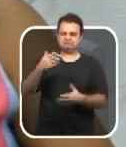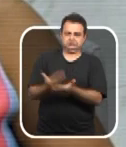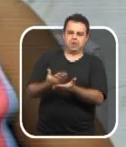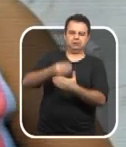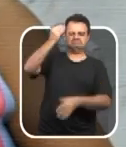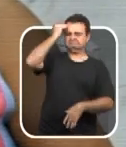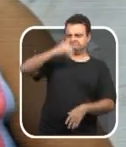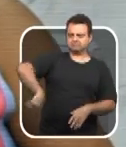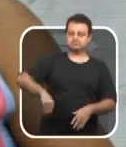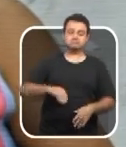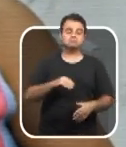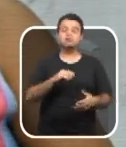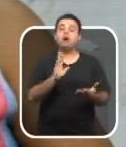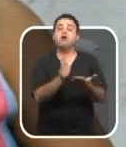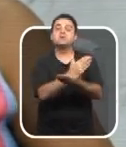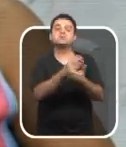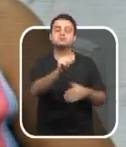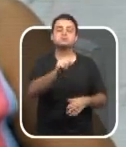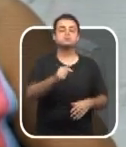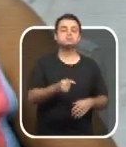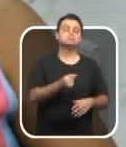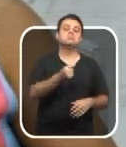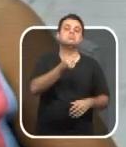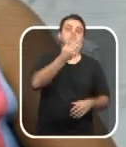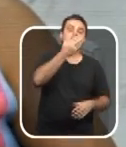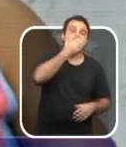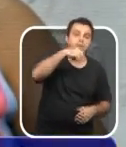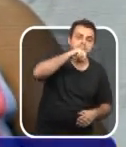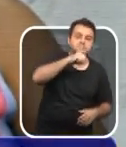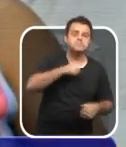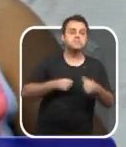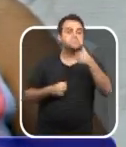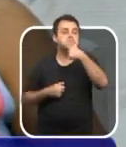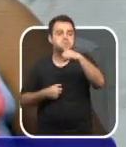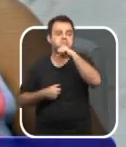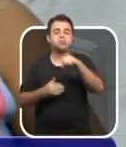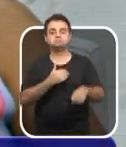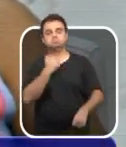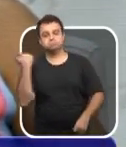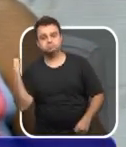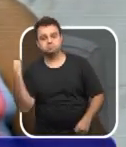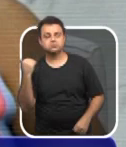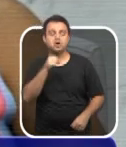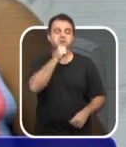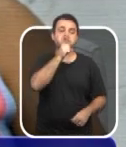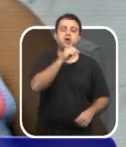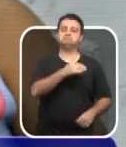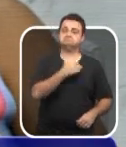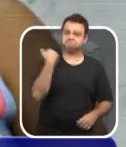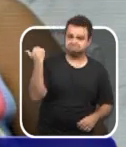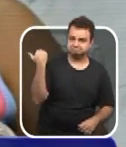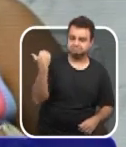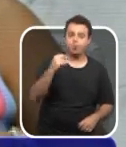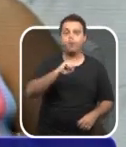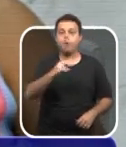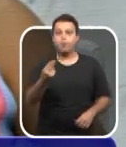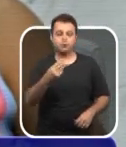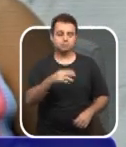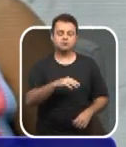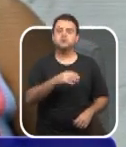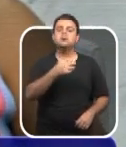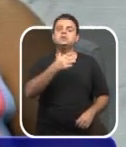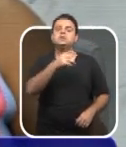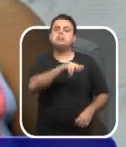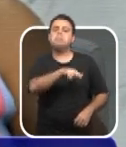perdeu pai, que perdeu mãe, que perdeu vó, e às vezes tinha que ficar com o irmãozinho. Então, teve N